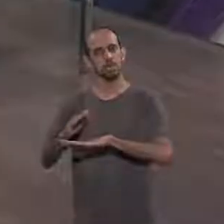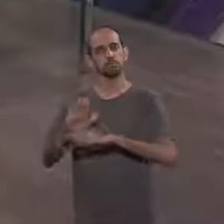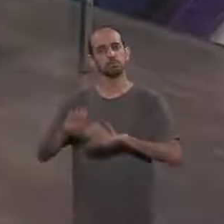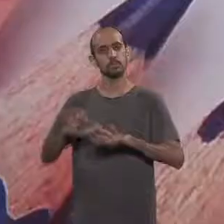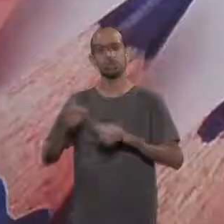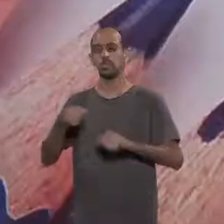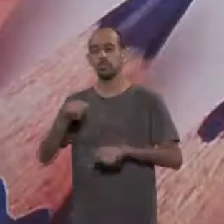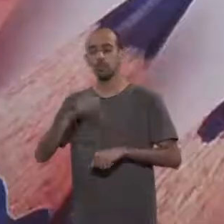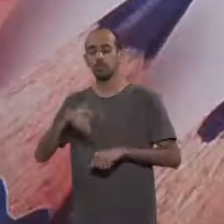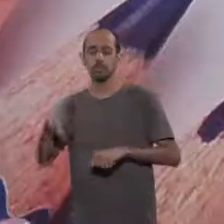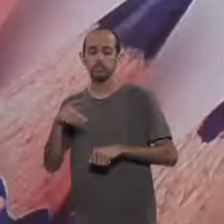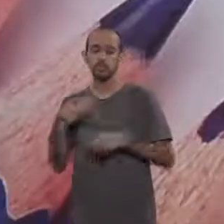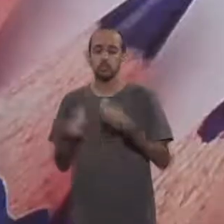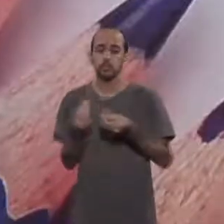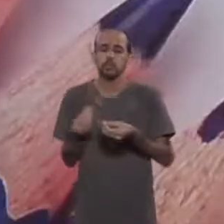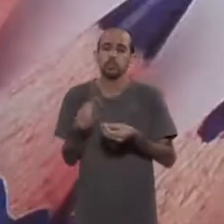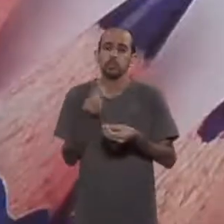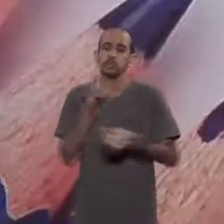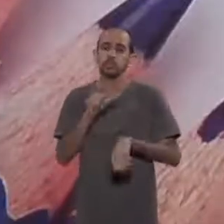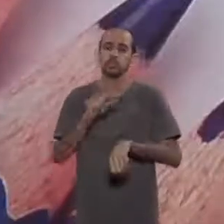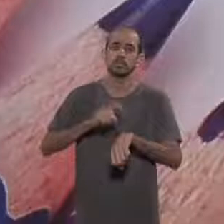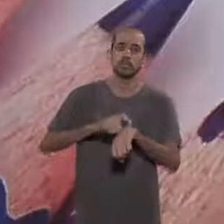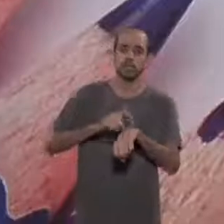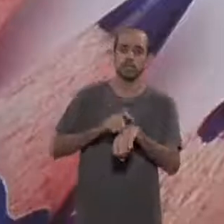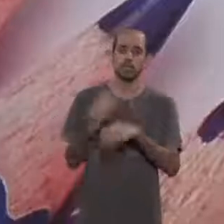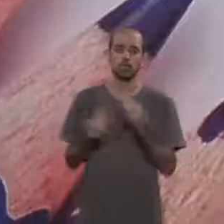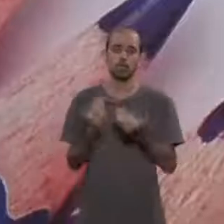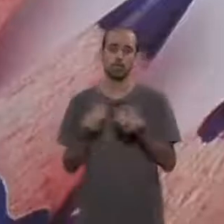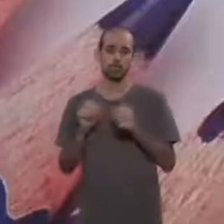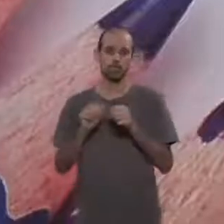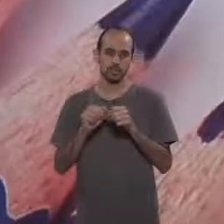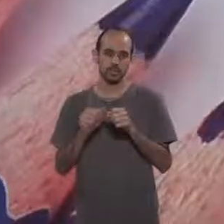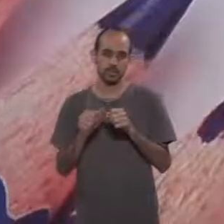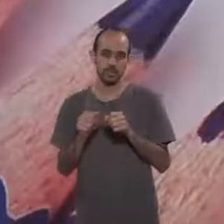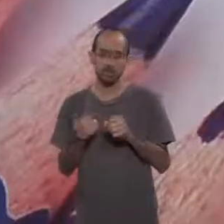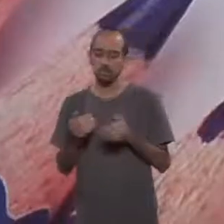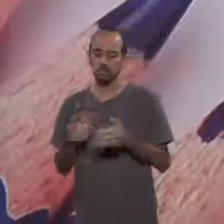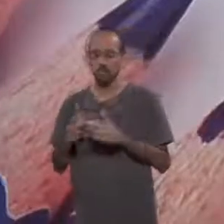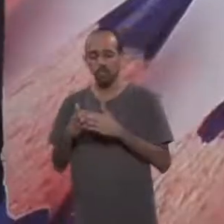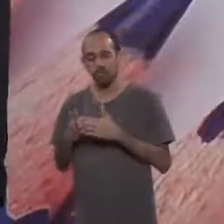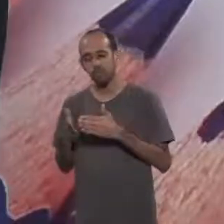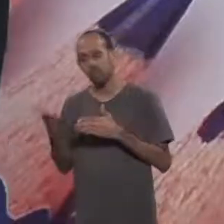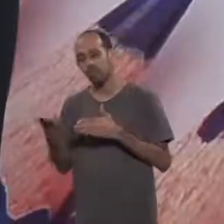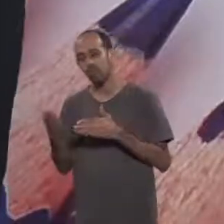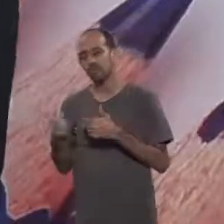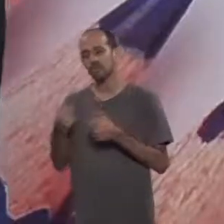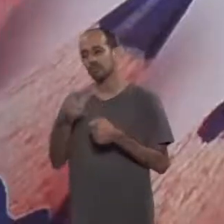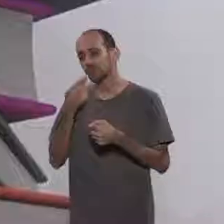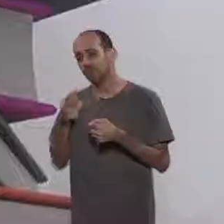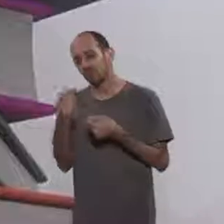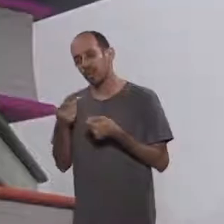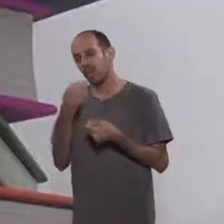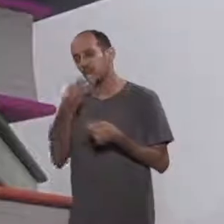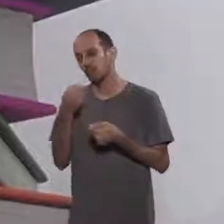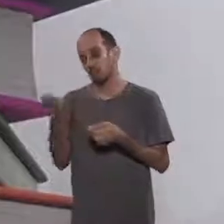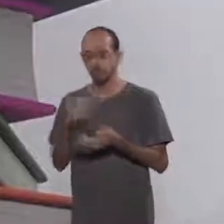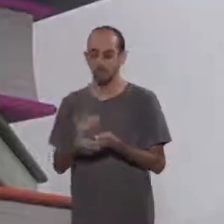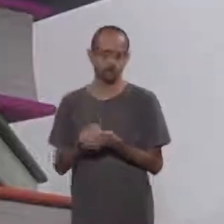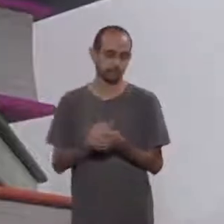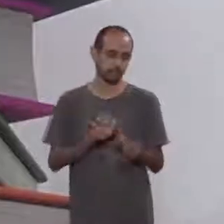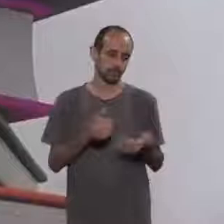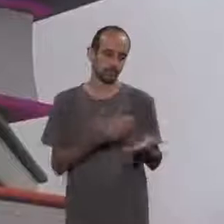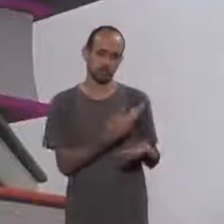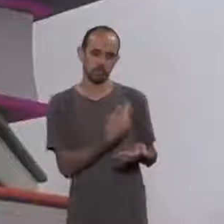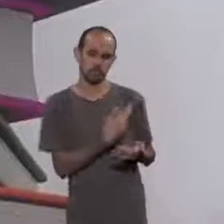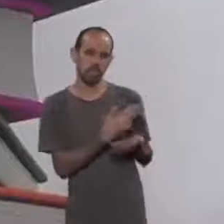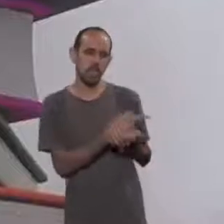aí ficam assim, como é que eu vou arrumar tempo? Como é que eu faço isso? Então, dá umas dicas, por favor, Dayana. Não, realmente